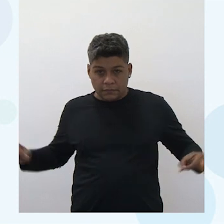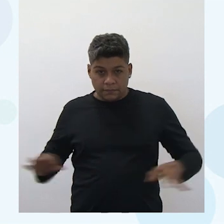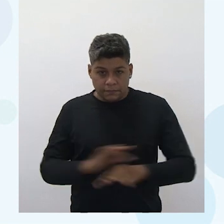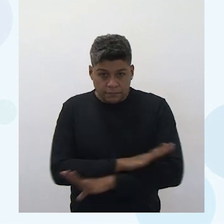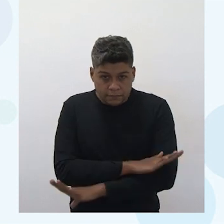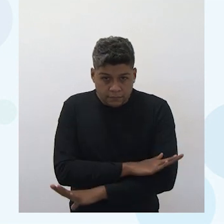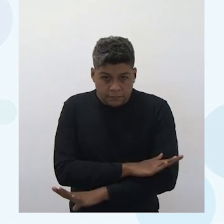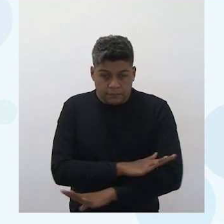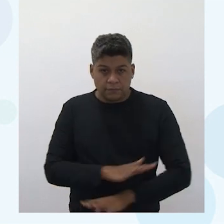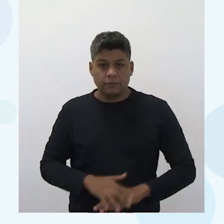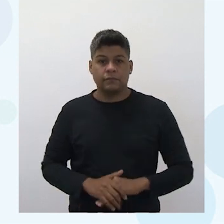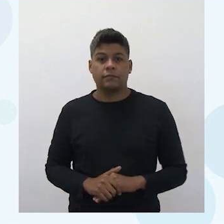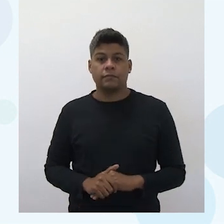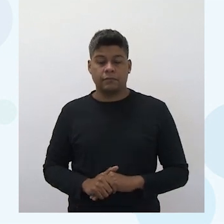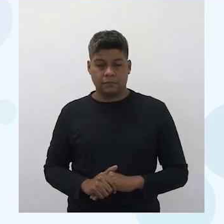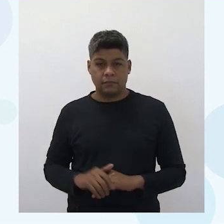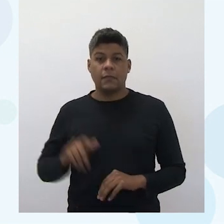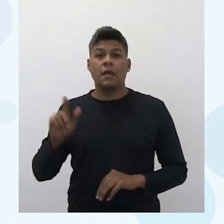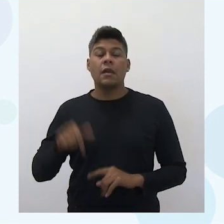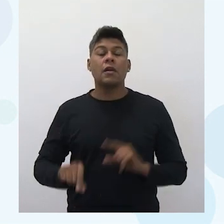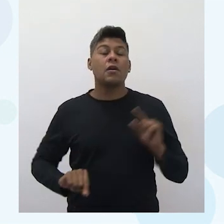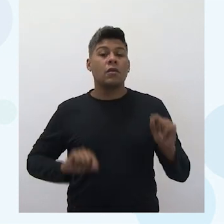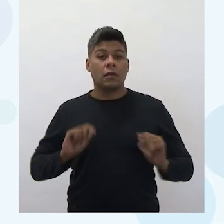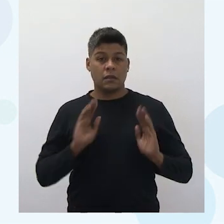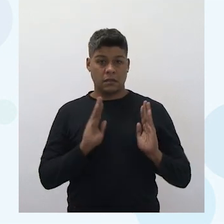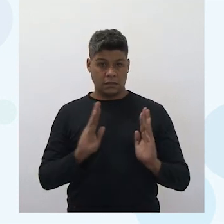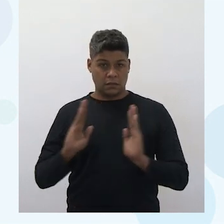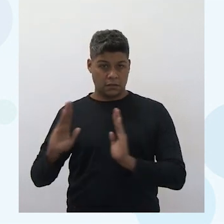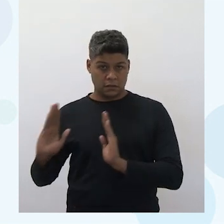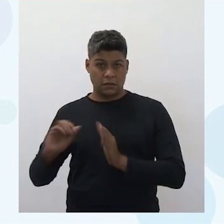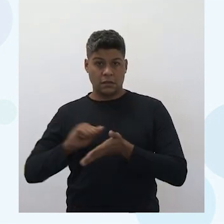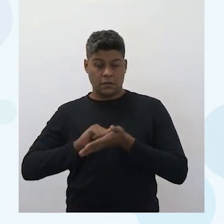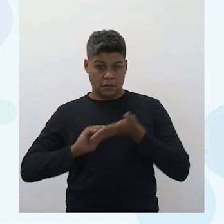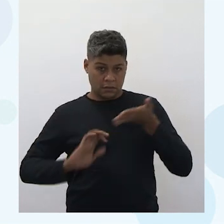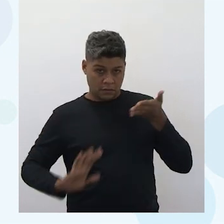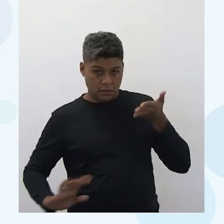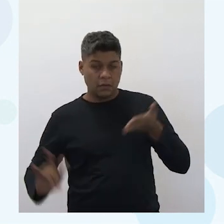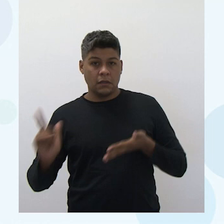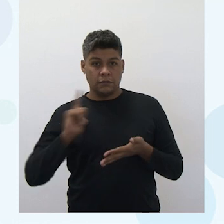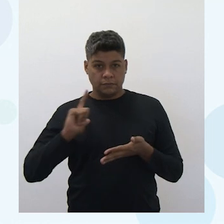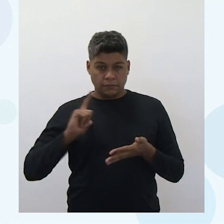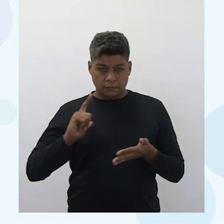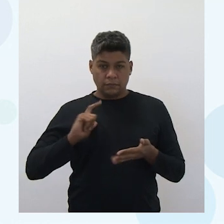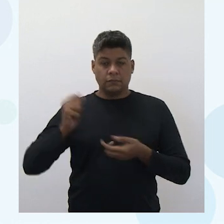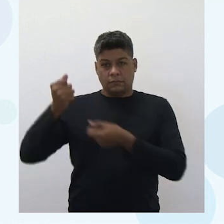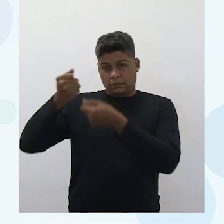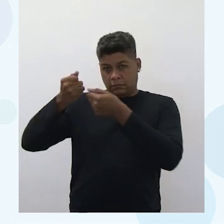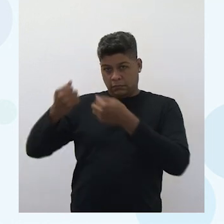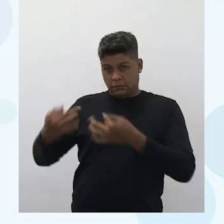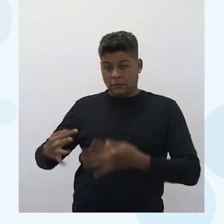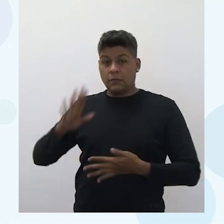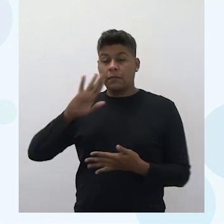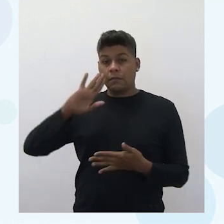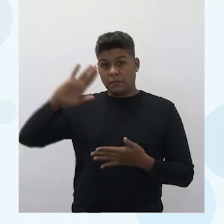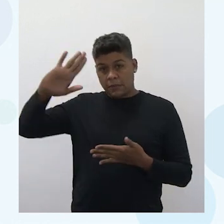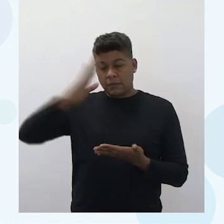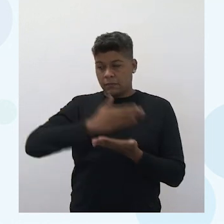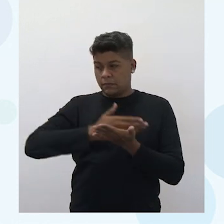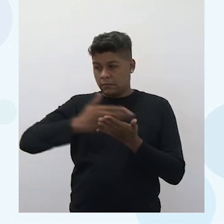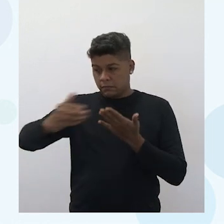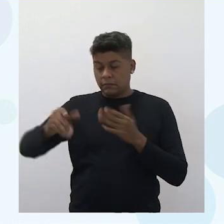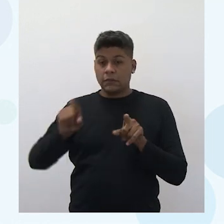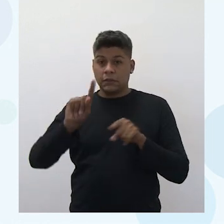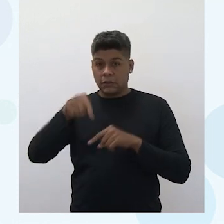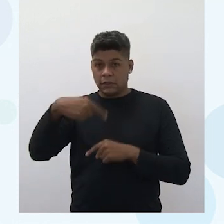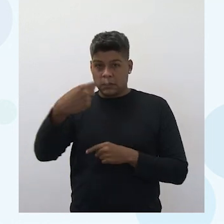né, finalizando dessas sequências de atividades que nós vamos discorrer, tá? Principalmente dos anos iniciais e